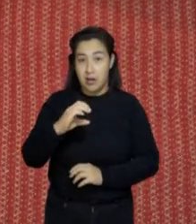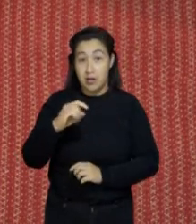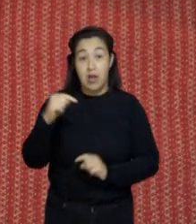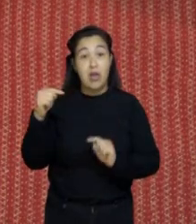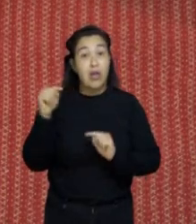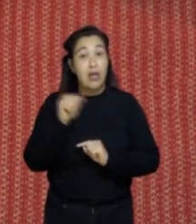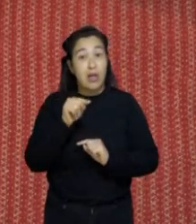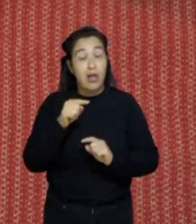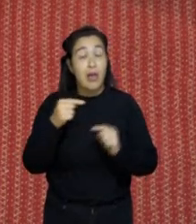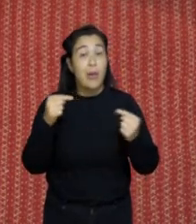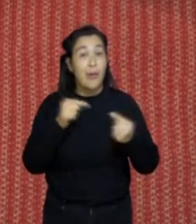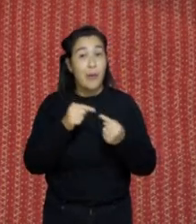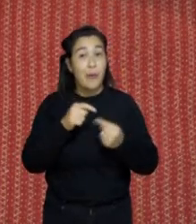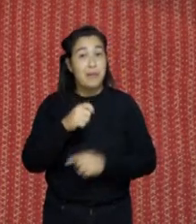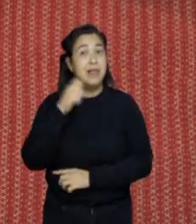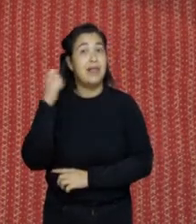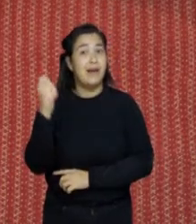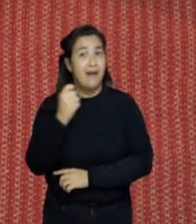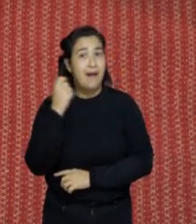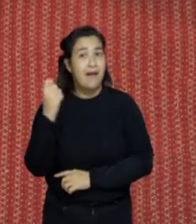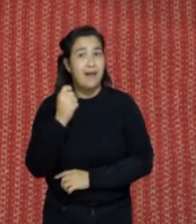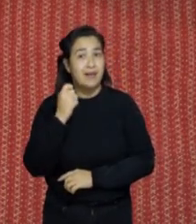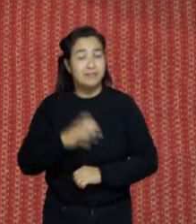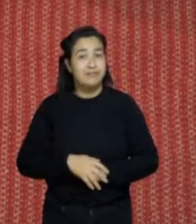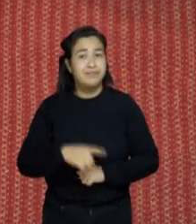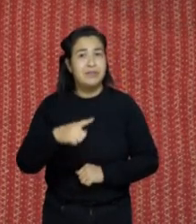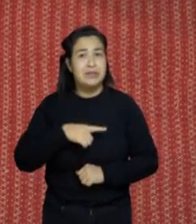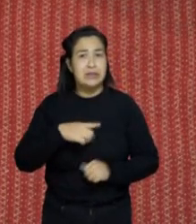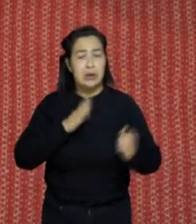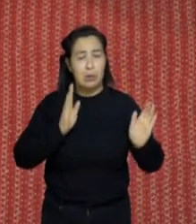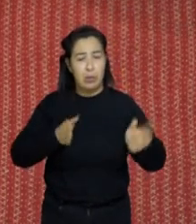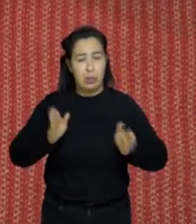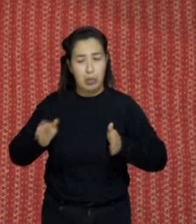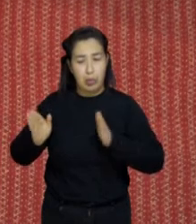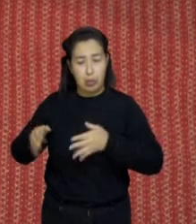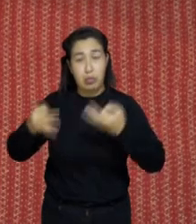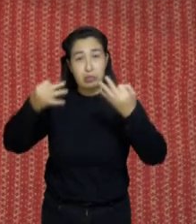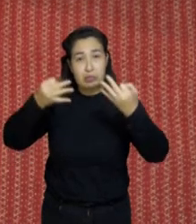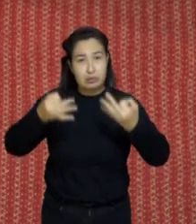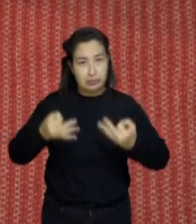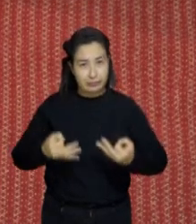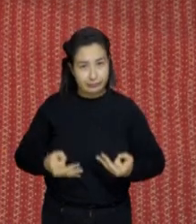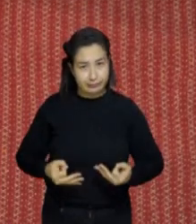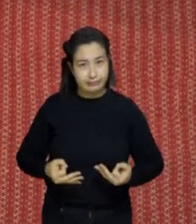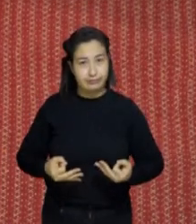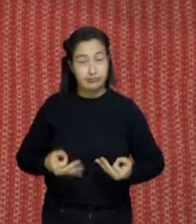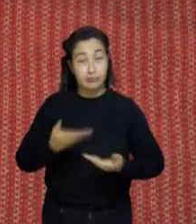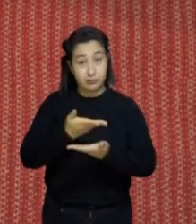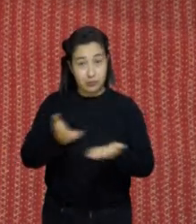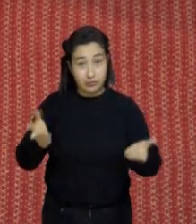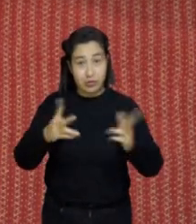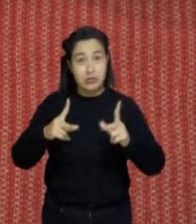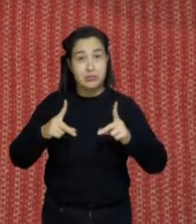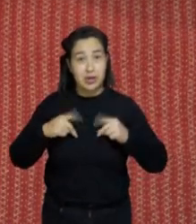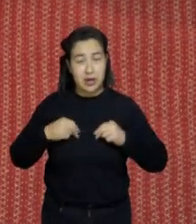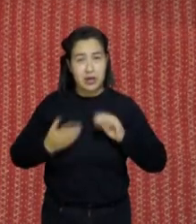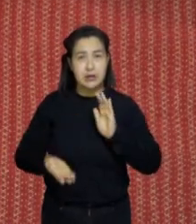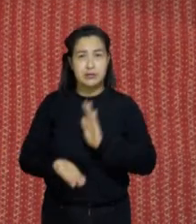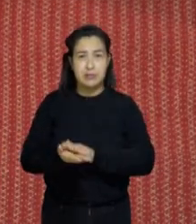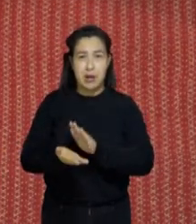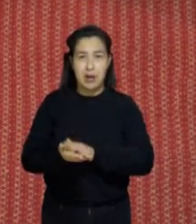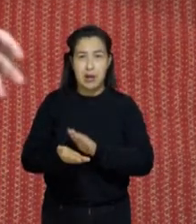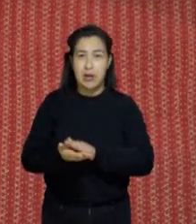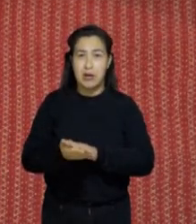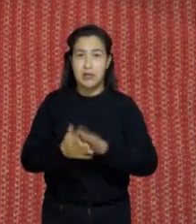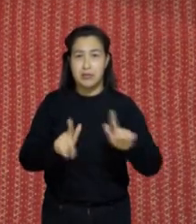a marca das boas práticas, a prática da retidão. Os senhores são merecedores dessa homenagem proposta